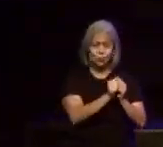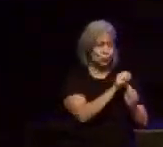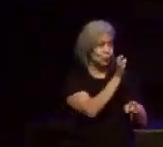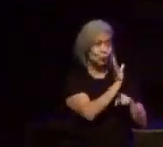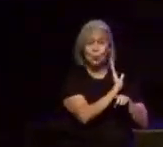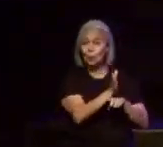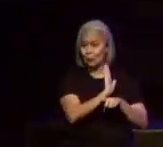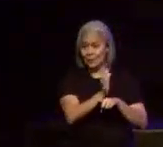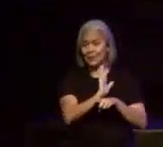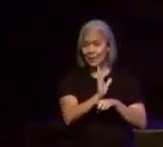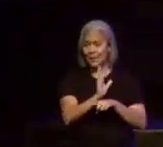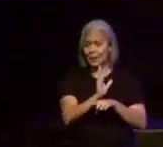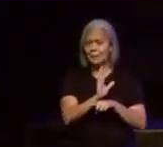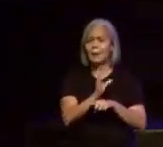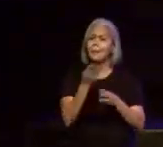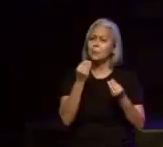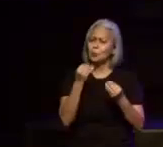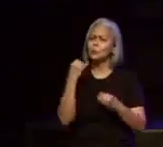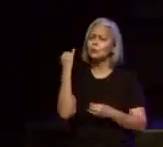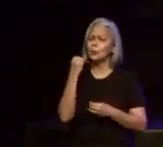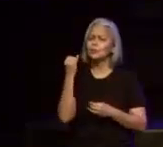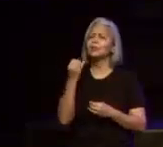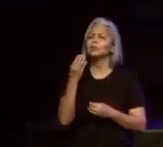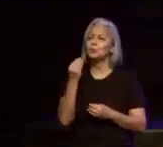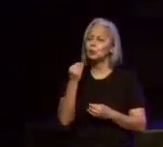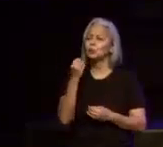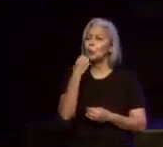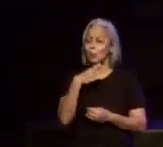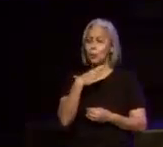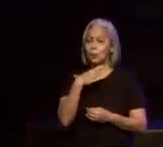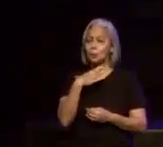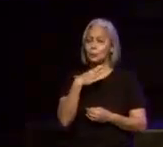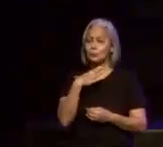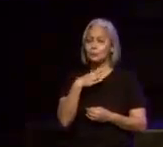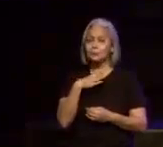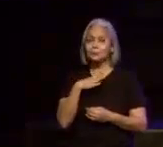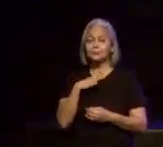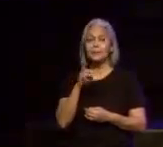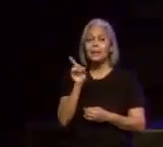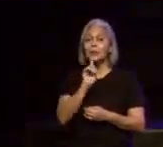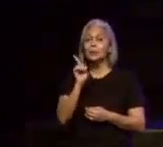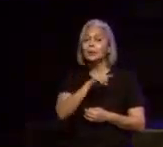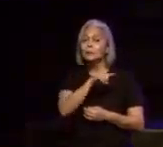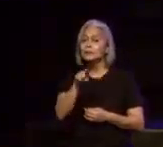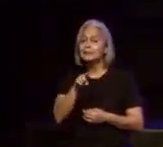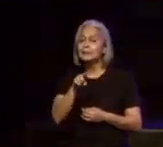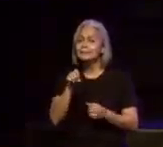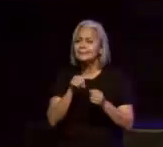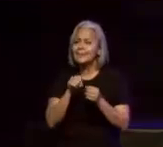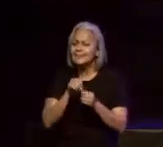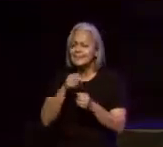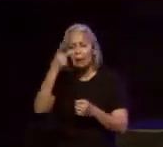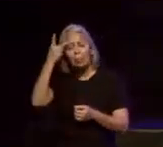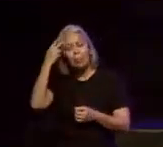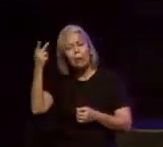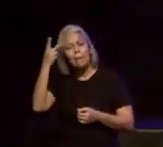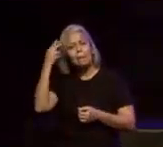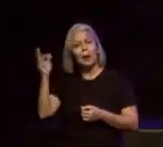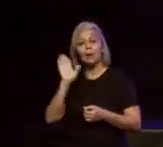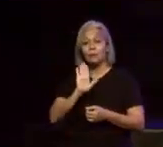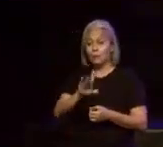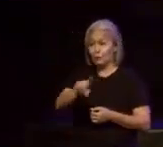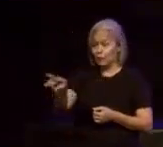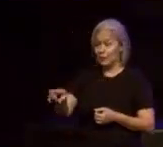é completamente... não é intuitivo, não é algo que você vai fazer naturalmente. Você vai ter que se